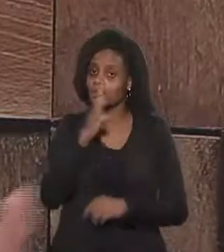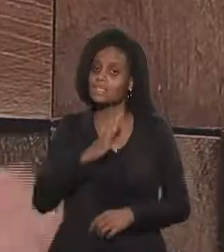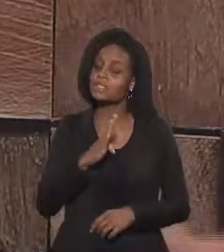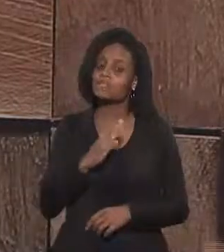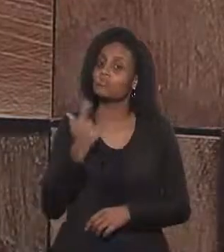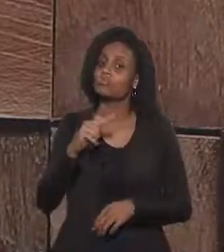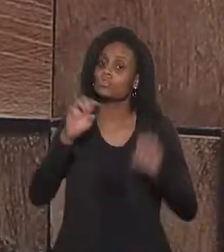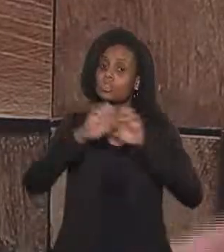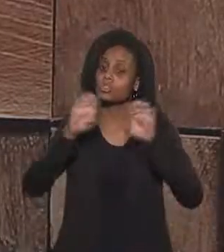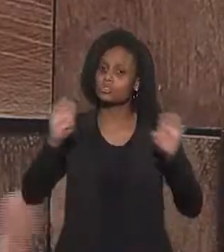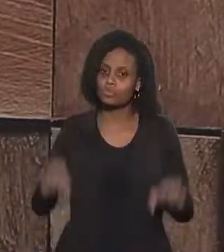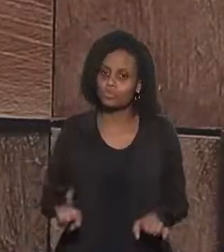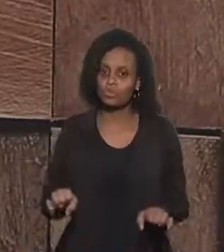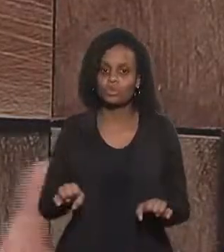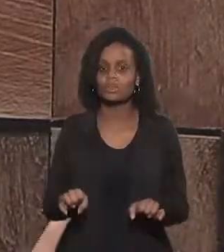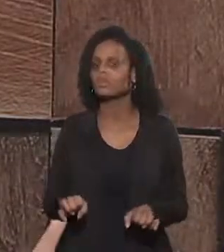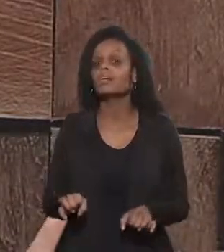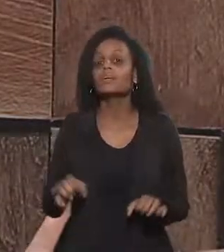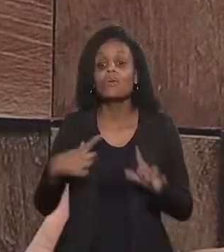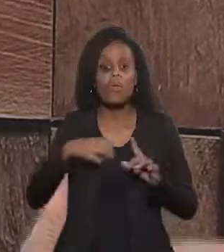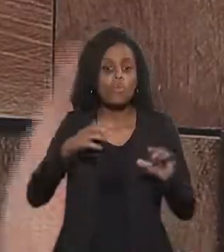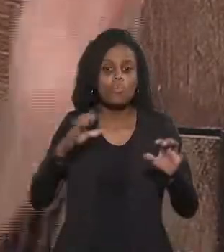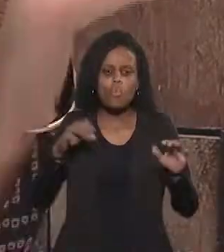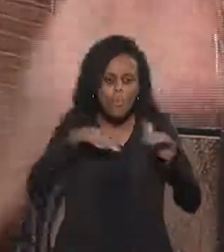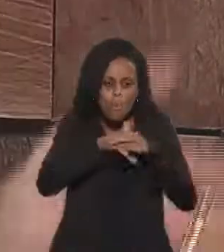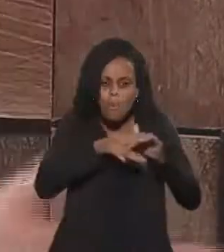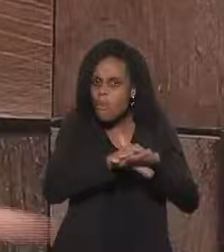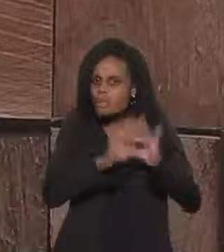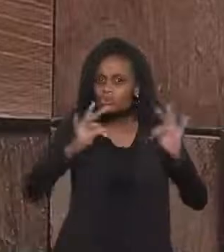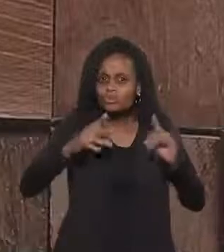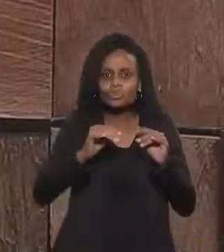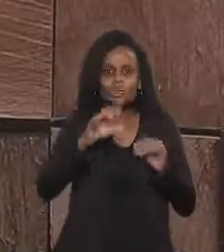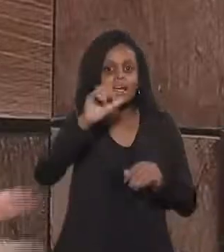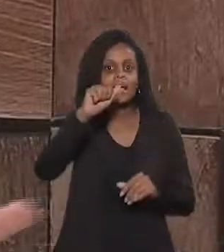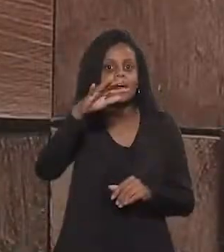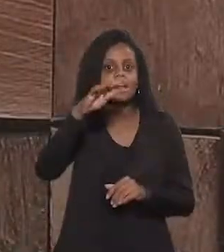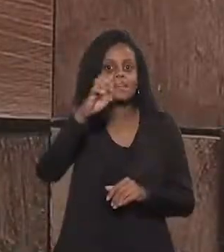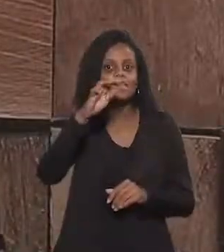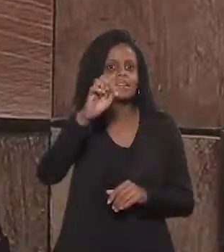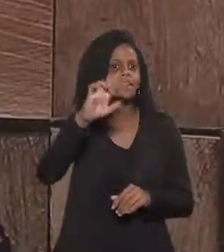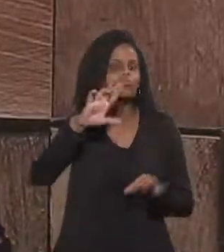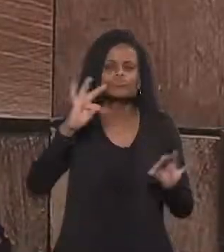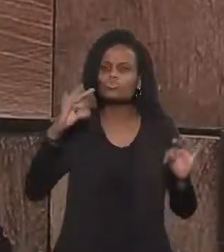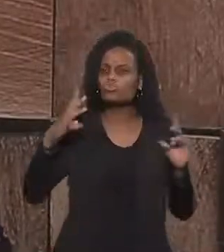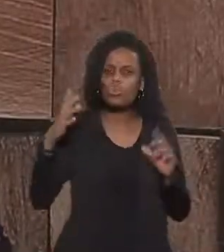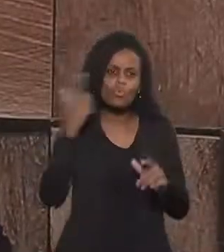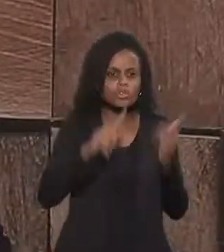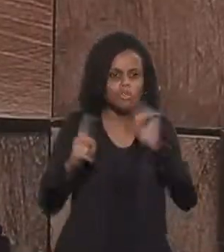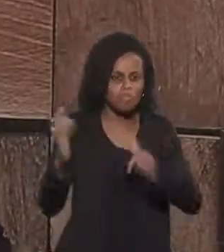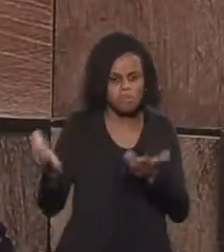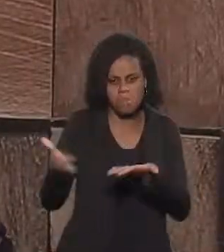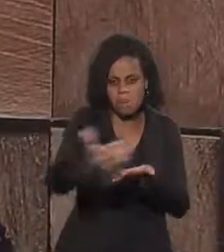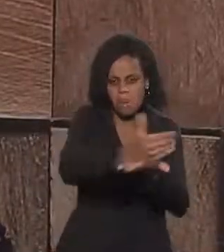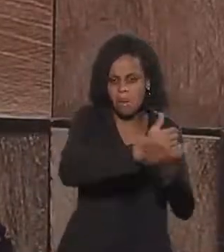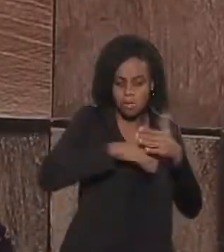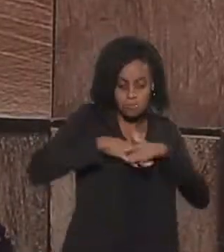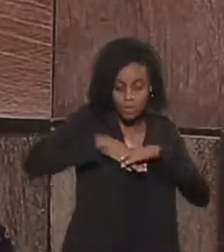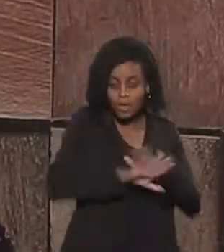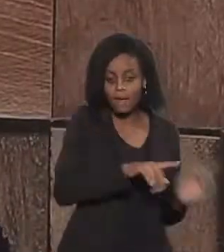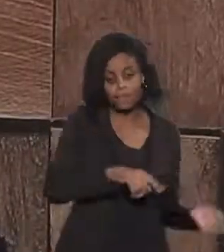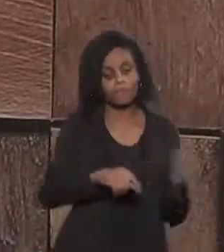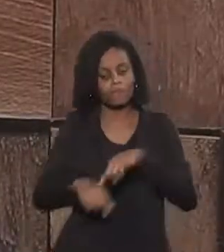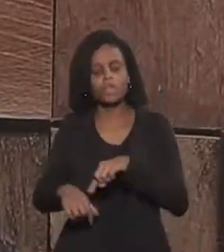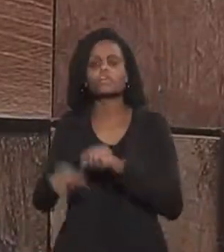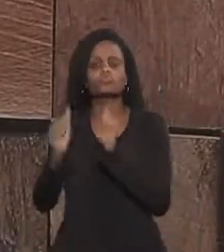eu não tinha toda a estrutura, inclusive eu trouxe malas de catéteres que eu consegui lá para poder fazer os procedimentos aqui. E aí eu tenho uma